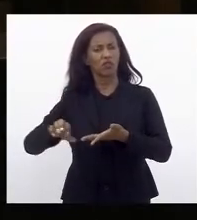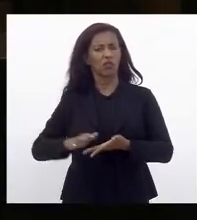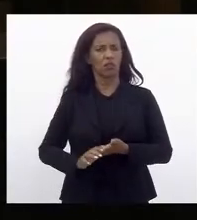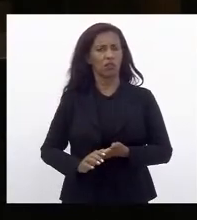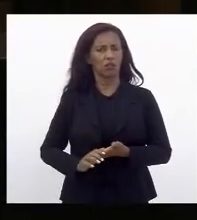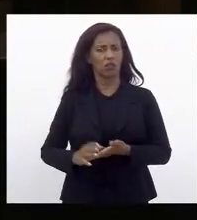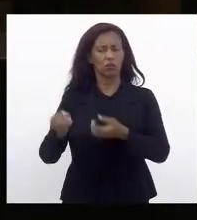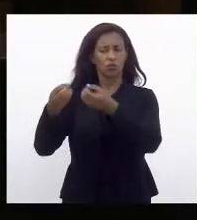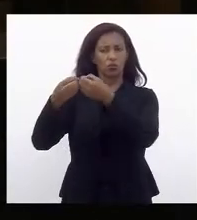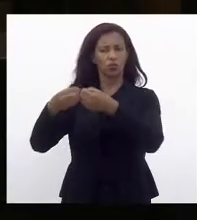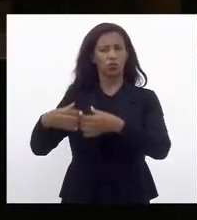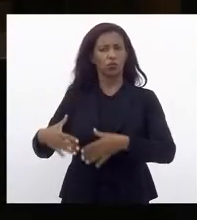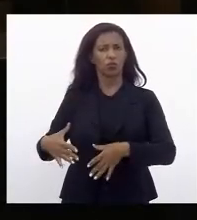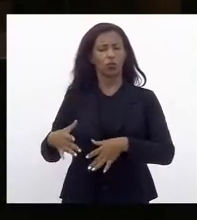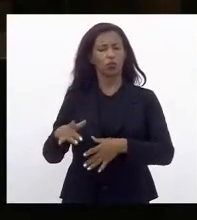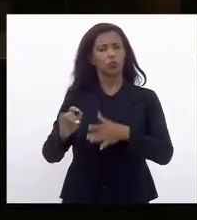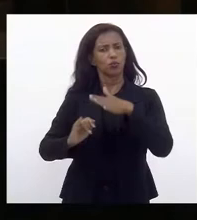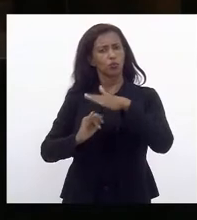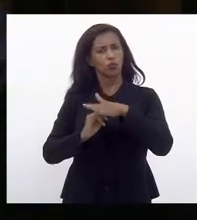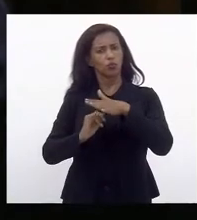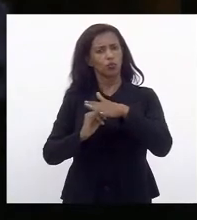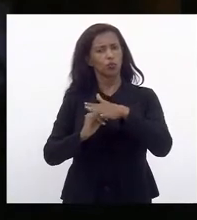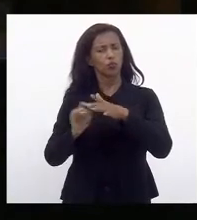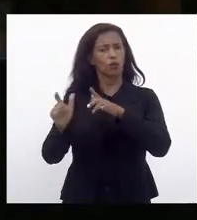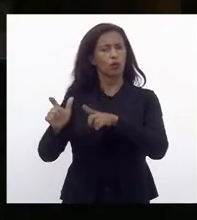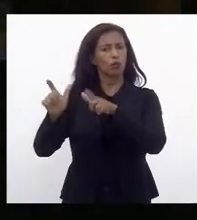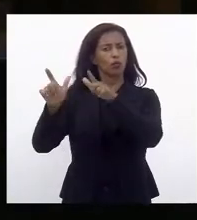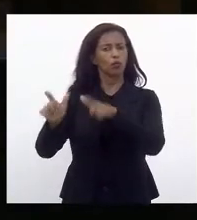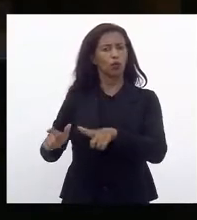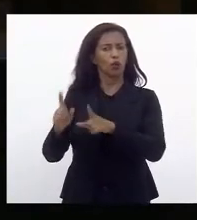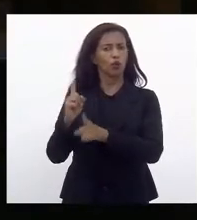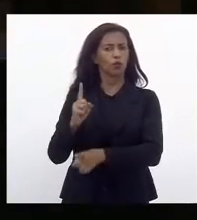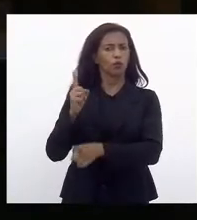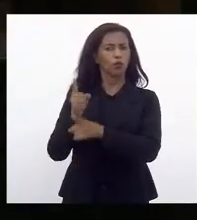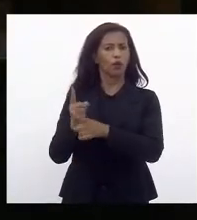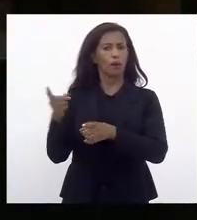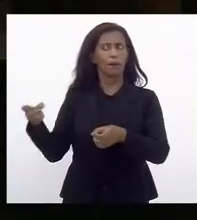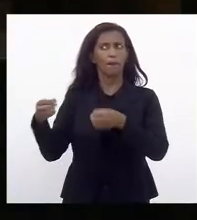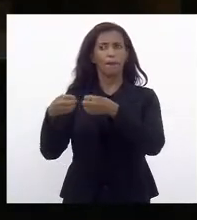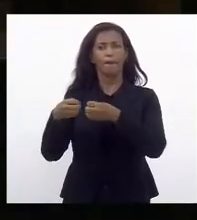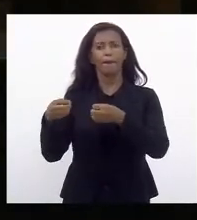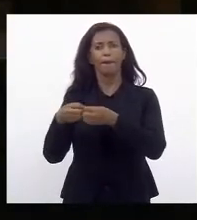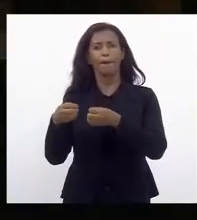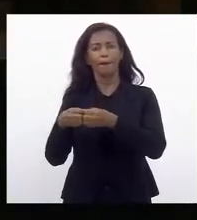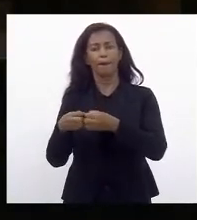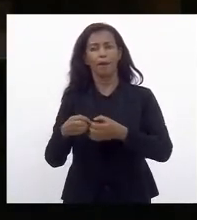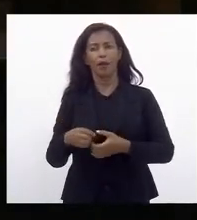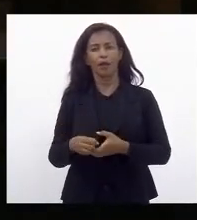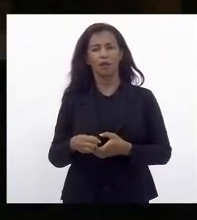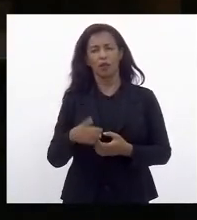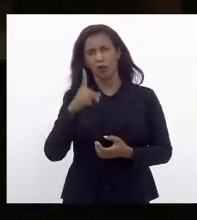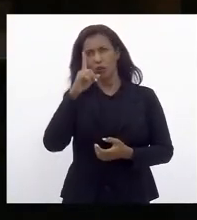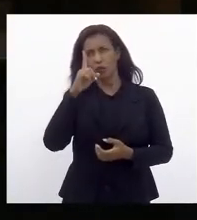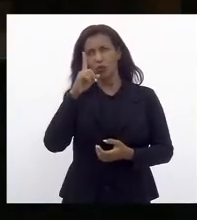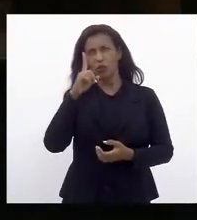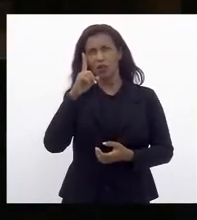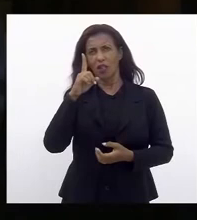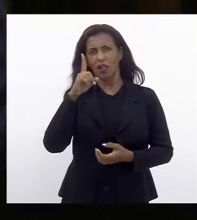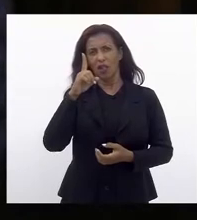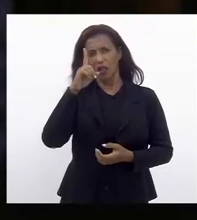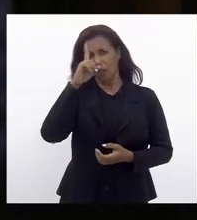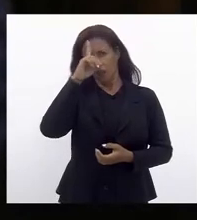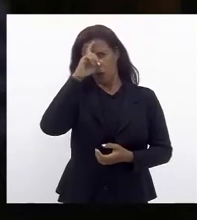o desfazimento do IASEG naquele local onde se encontrava ali próximo da Cruz Vermelha, do Inca,